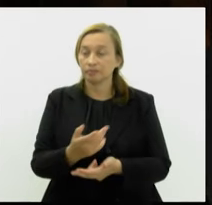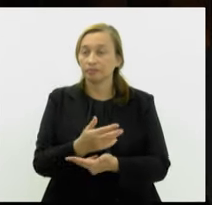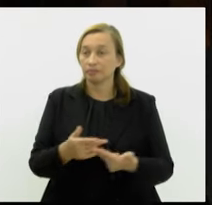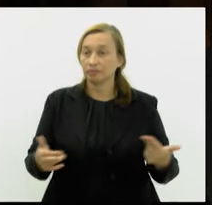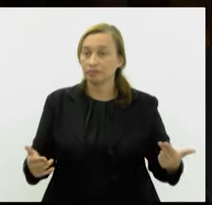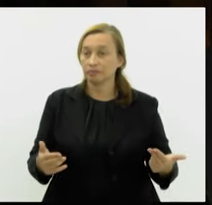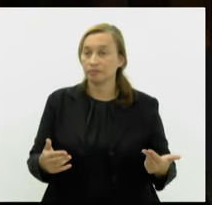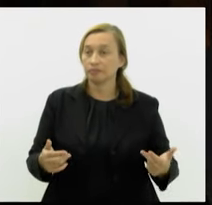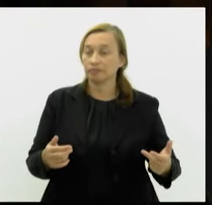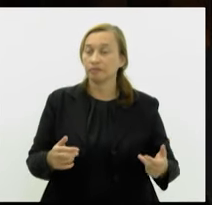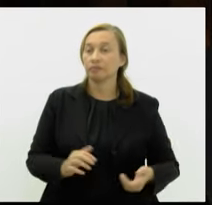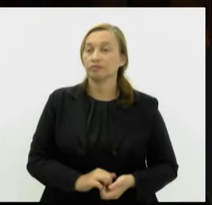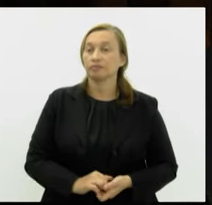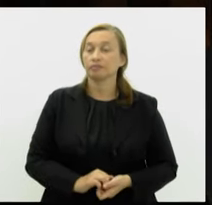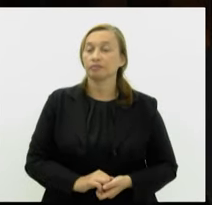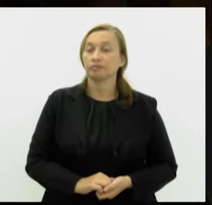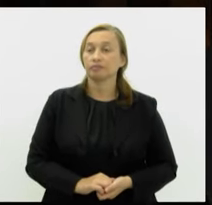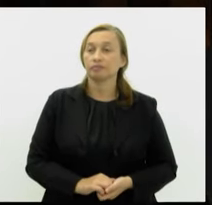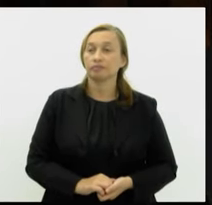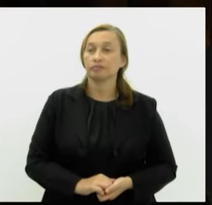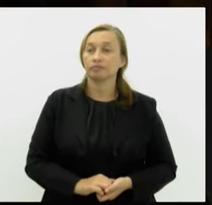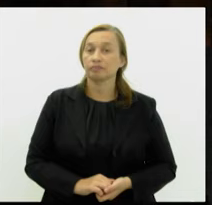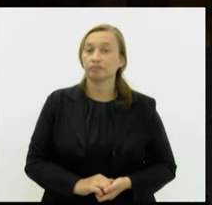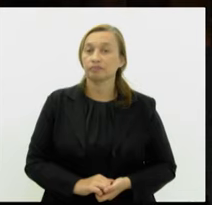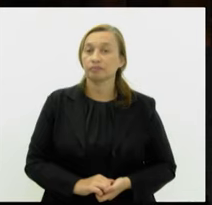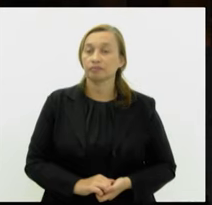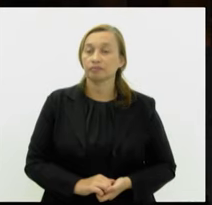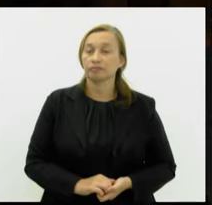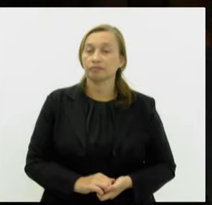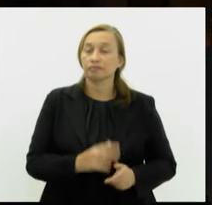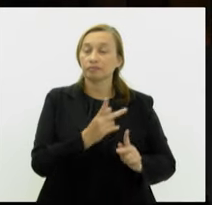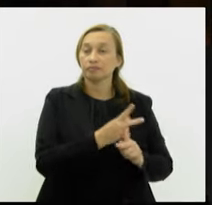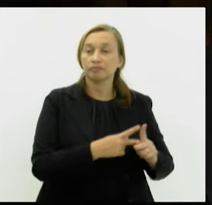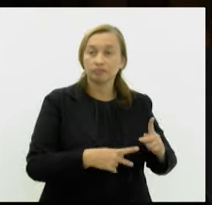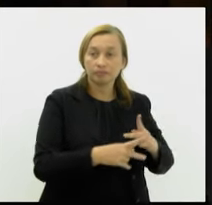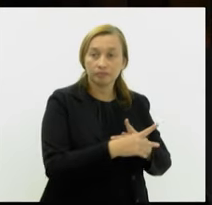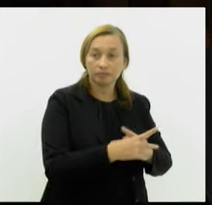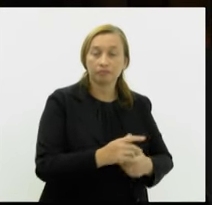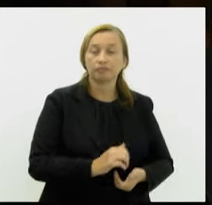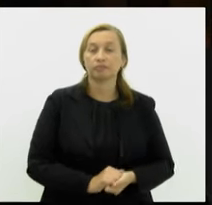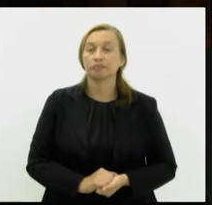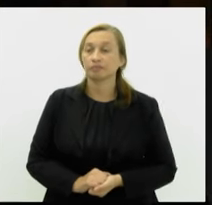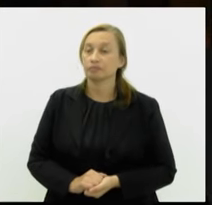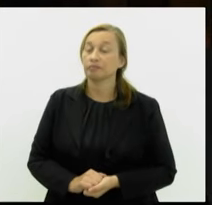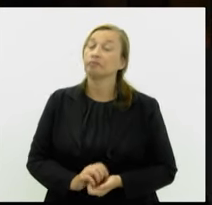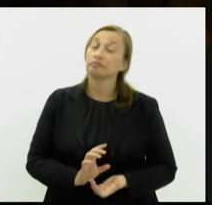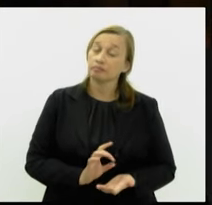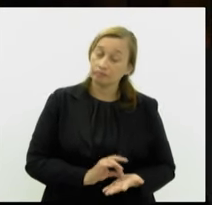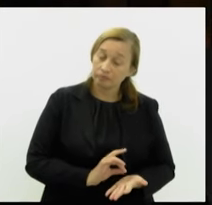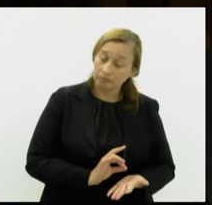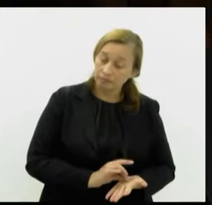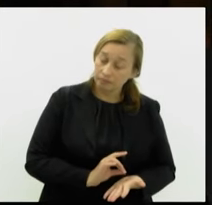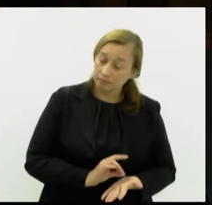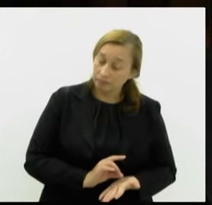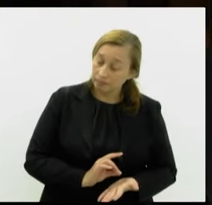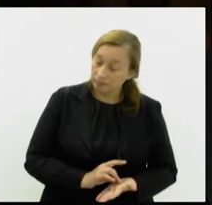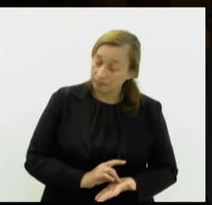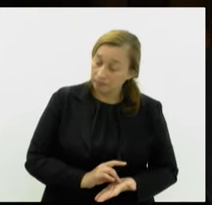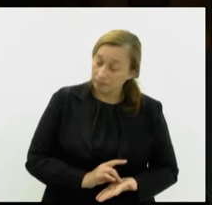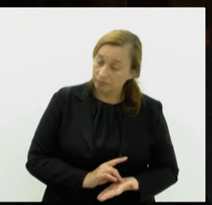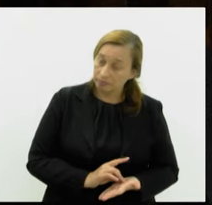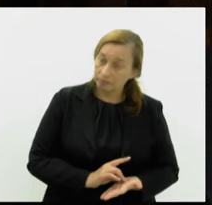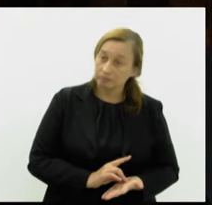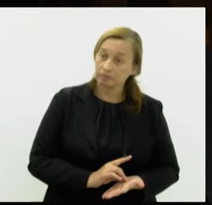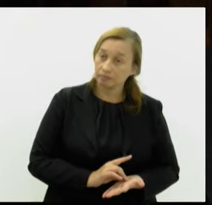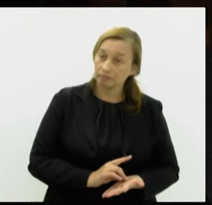delas, fazendo com que, o Rio Previdência, que é, na verdade, o